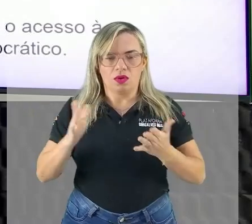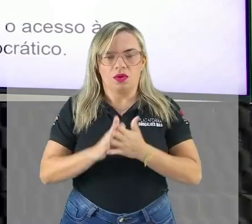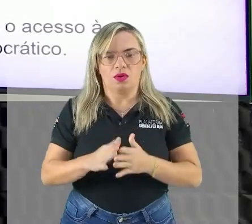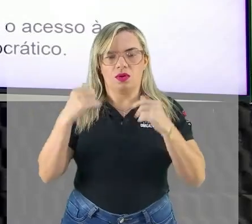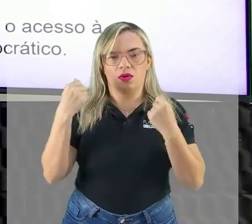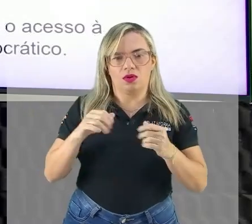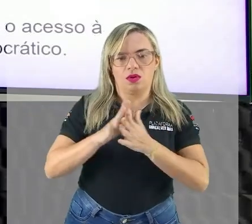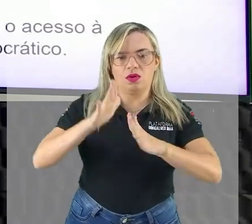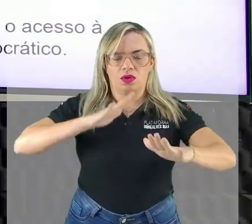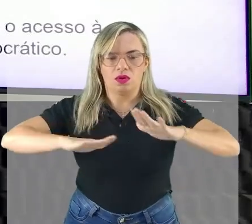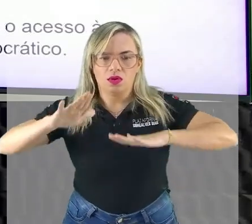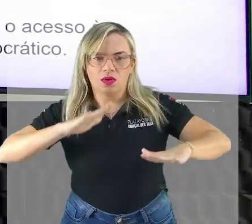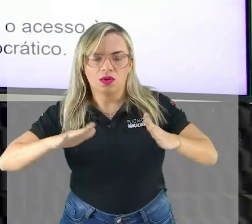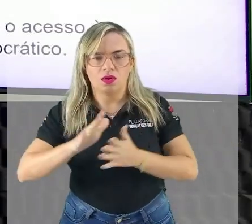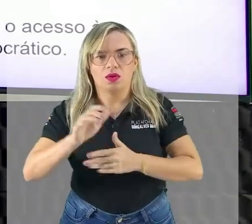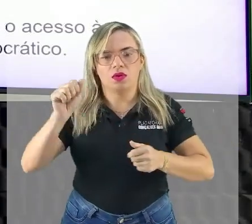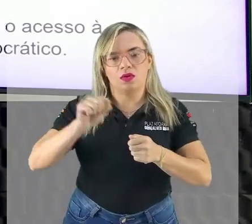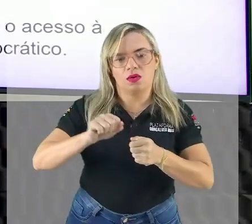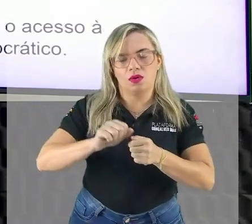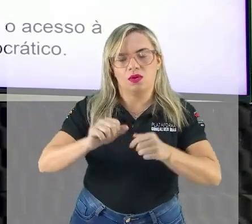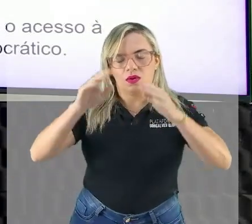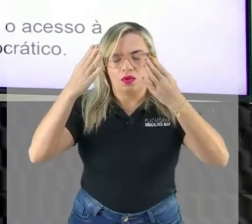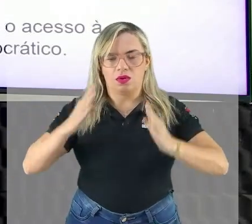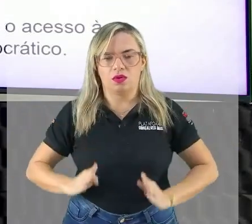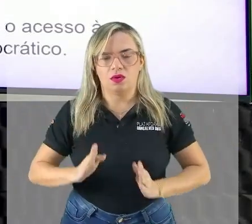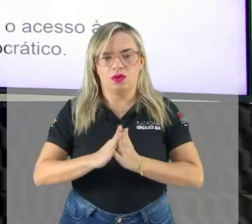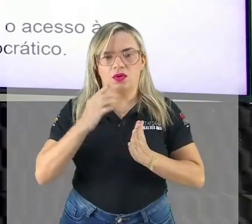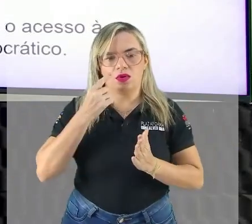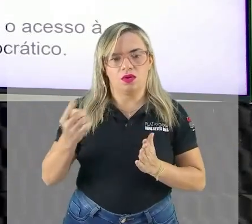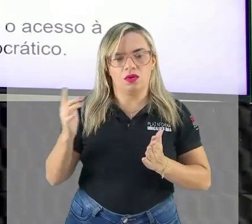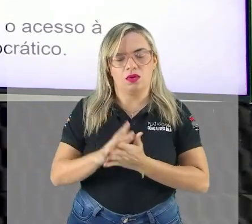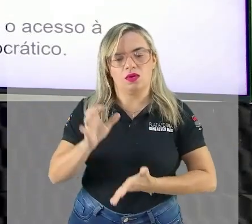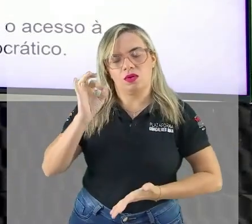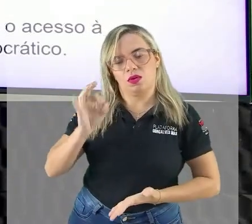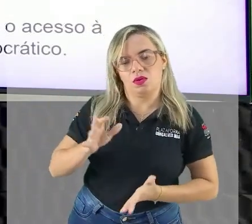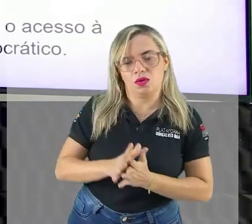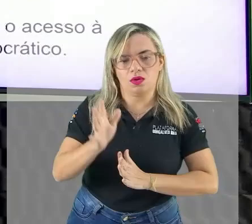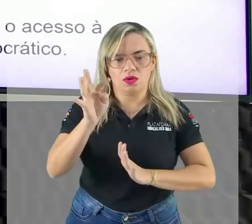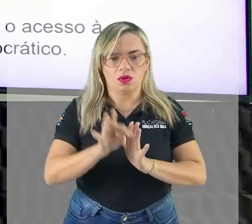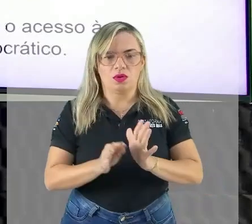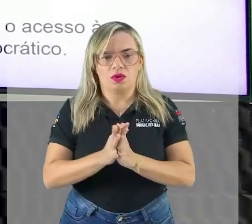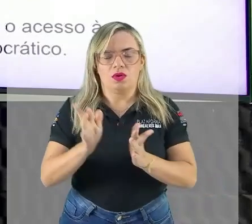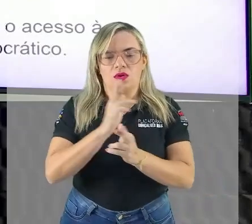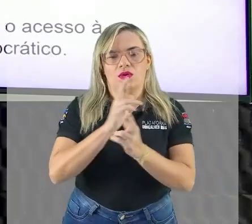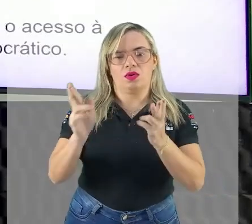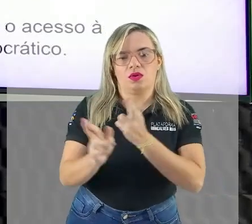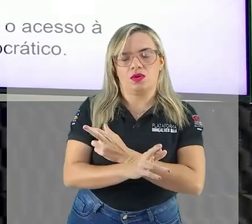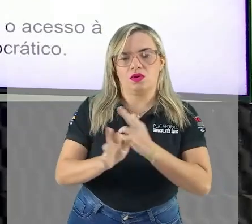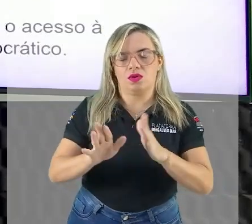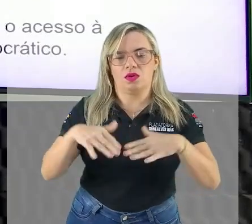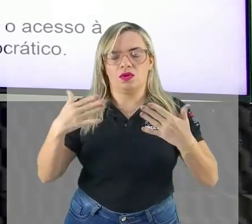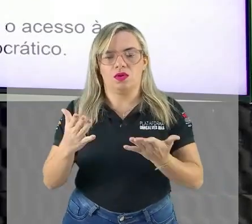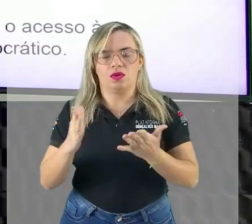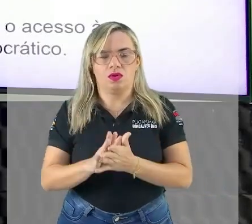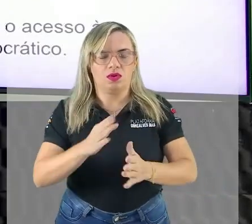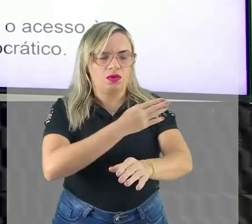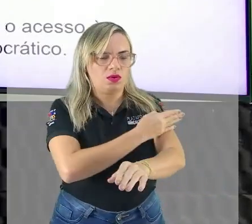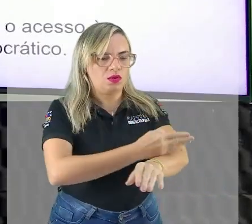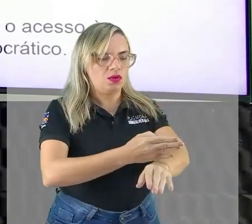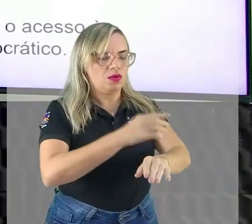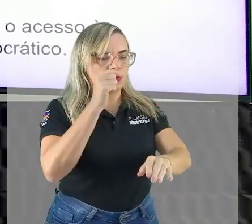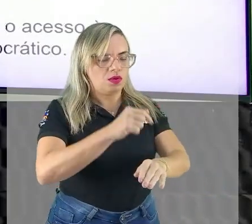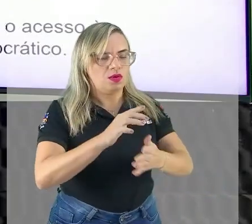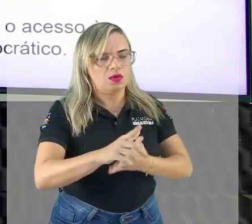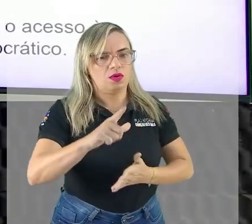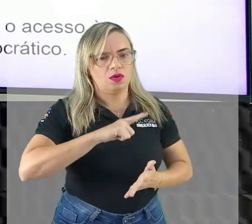ter cuidado para fazer a interpretação correta desse texto? Que a gente tem uma correlação. Qual é essa correlação? De um lado, a gente